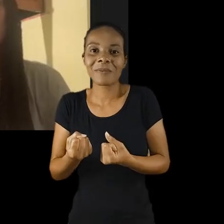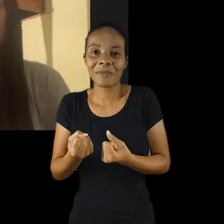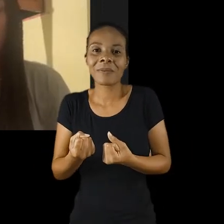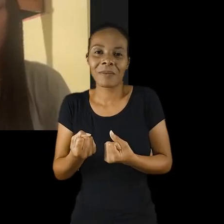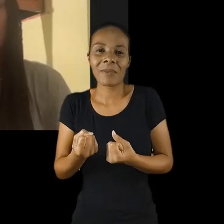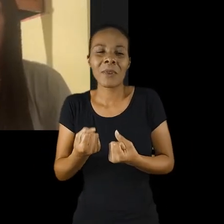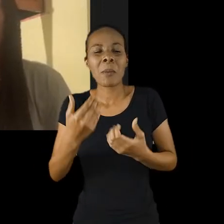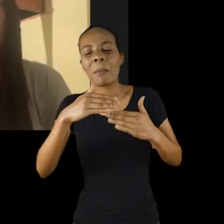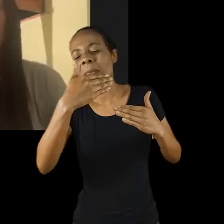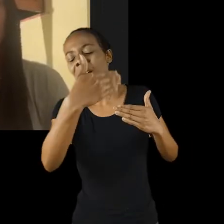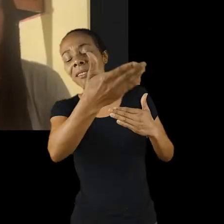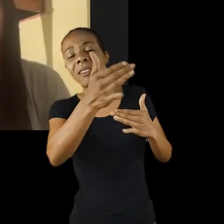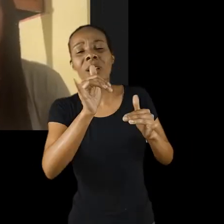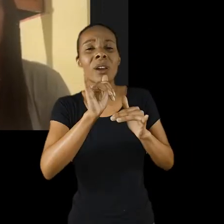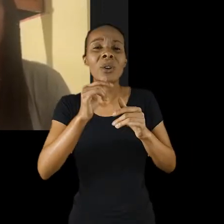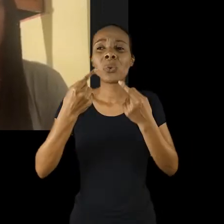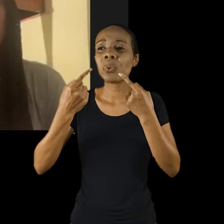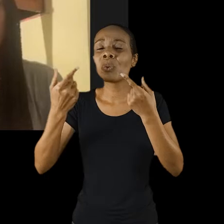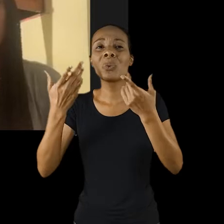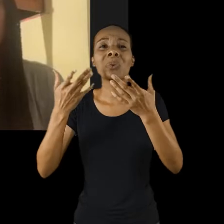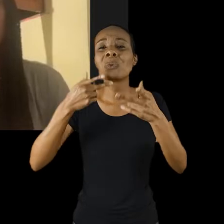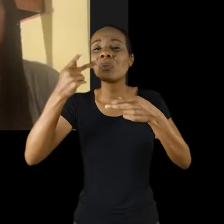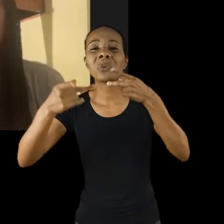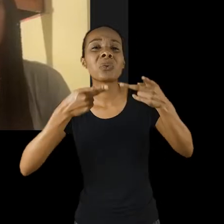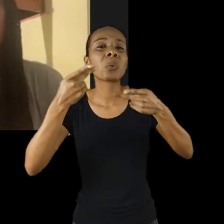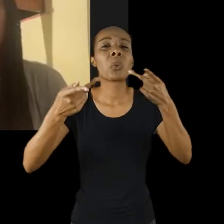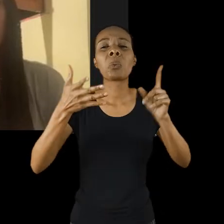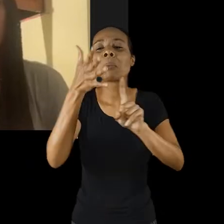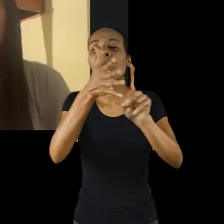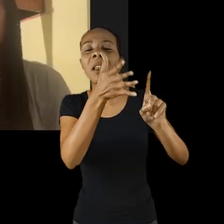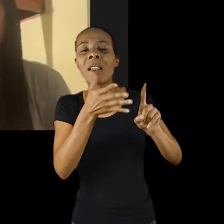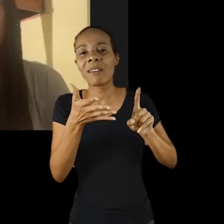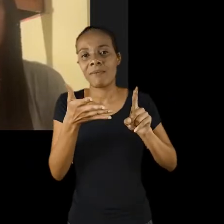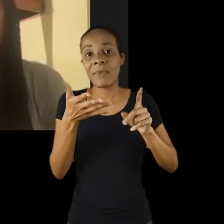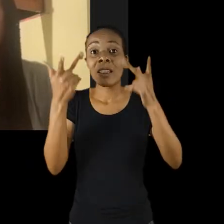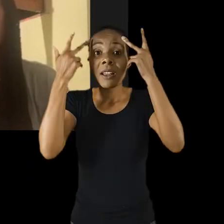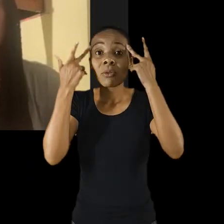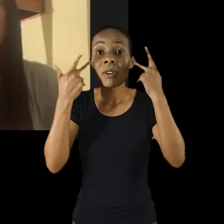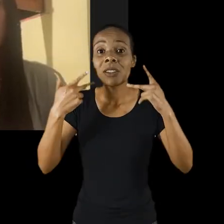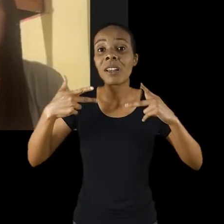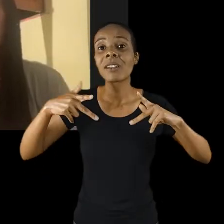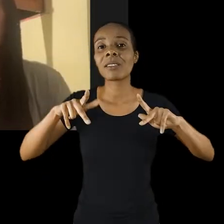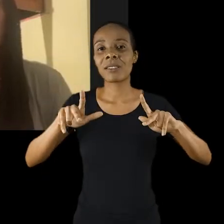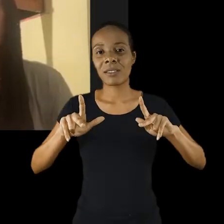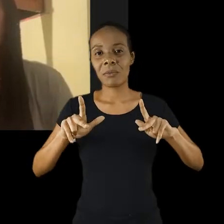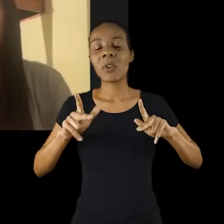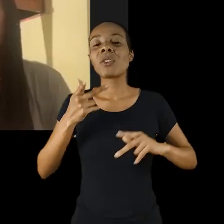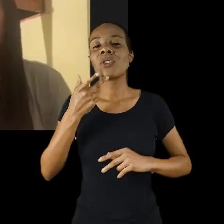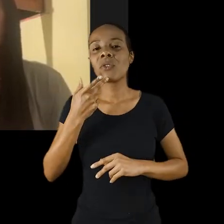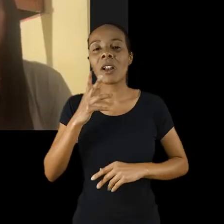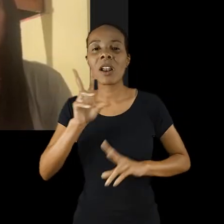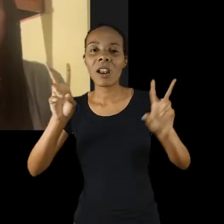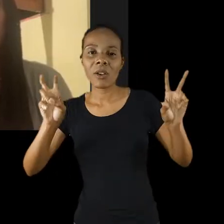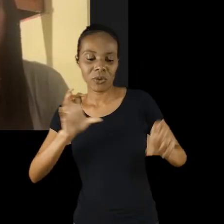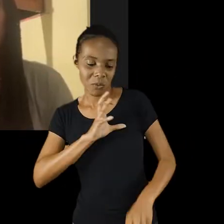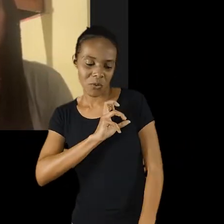assim, dessa naturalização de falar mesmo de afeto também, assim, dessa romantização sobre o afeto